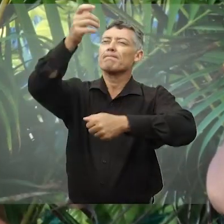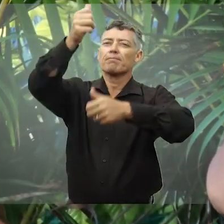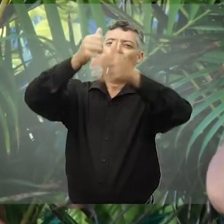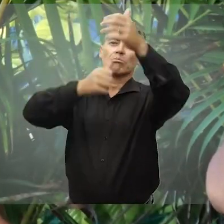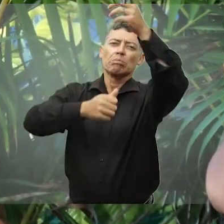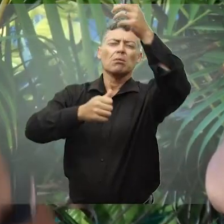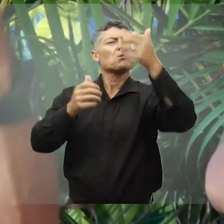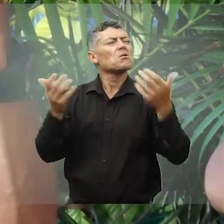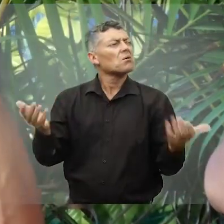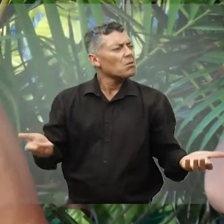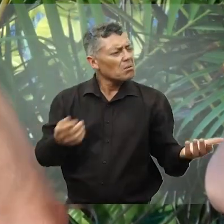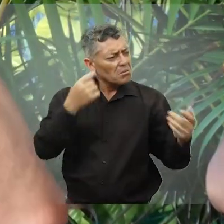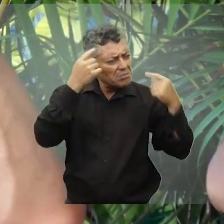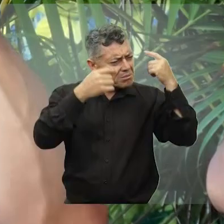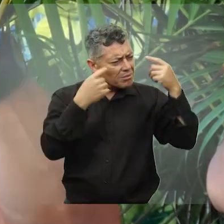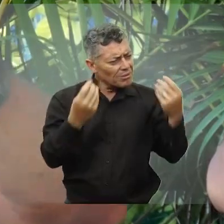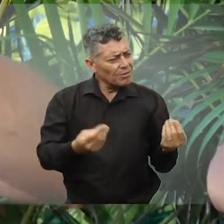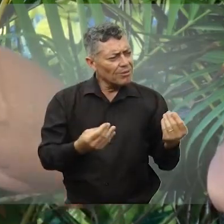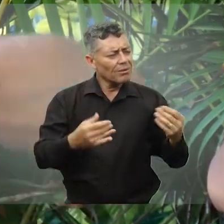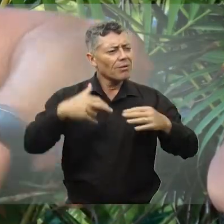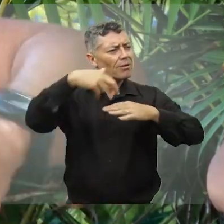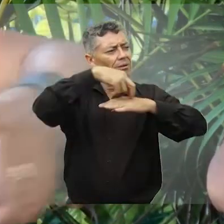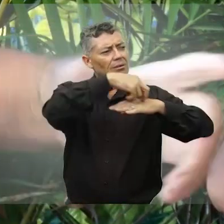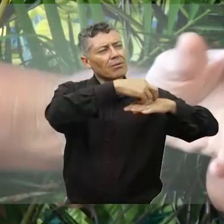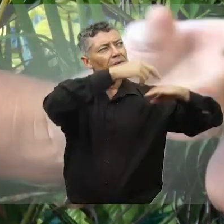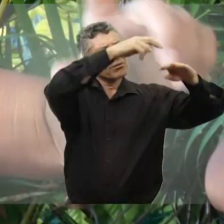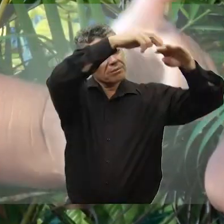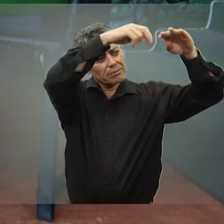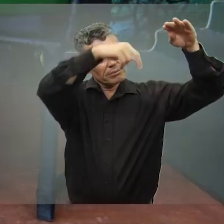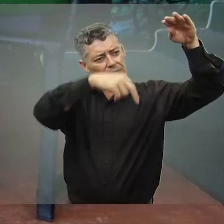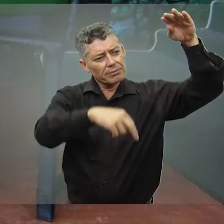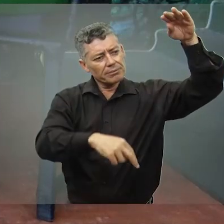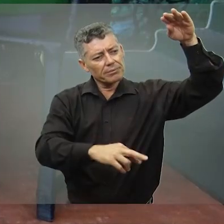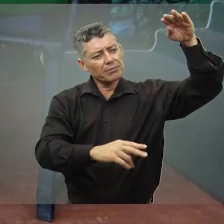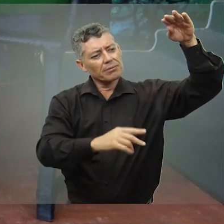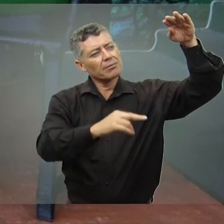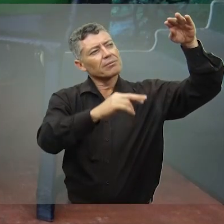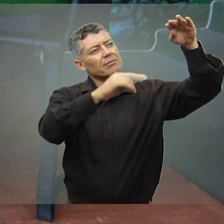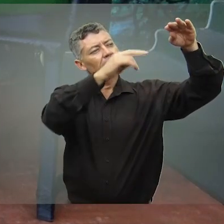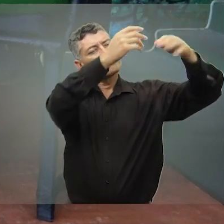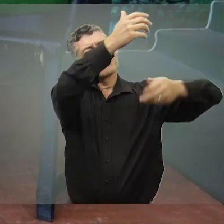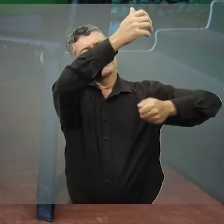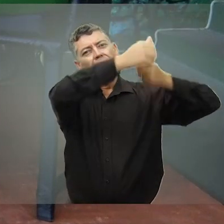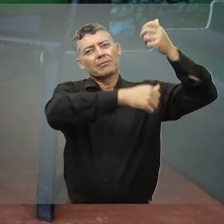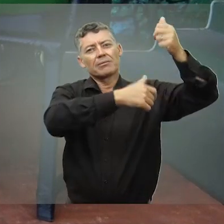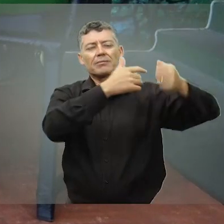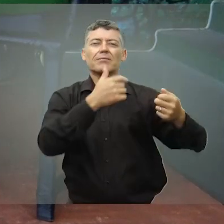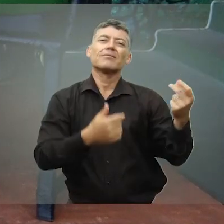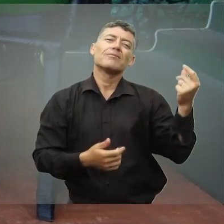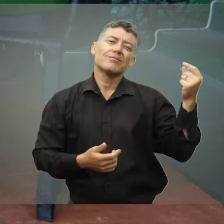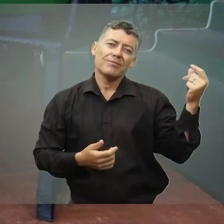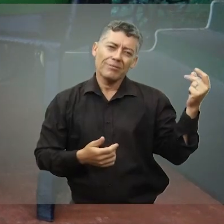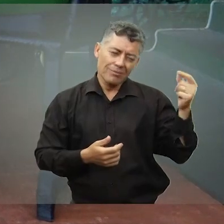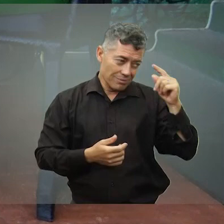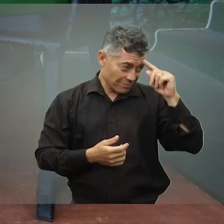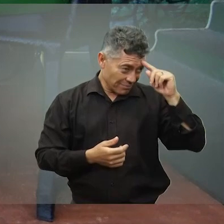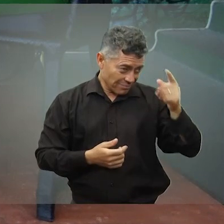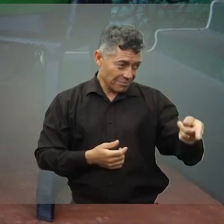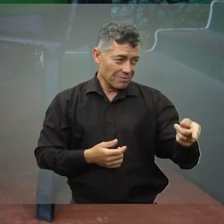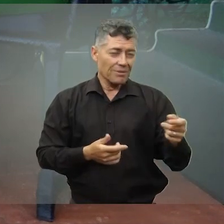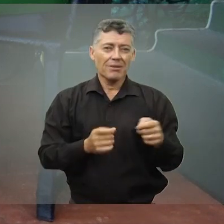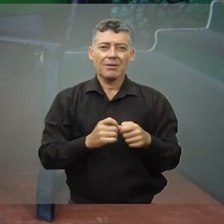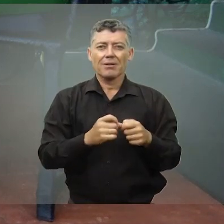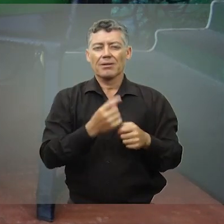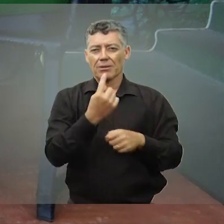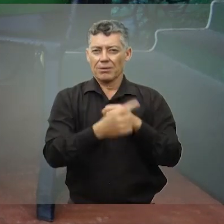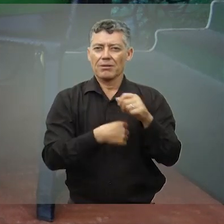meu amigo? Você tá louco? Não, você desce do trio, por quê? Eu já usava aquelas... Teve um ano que obrigaram a ter, a partir de um